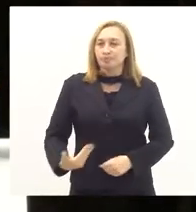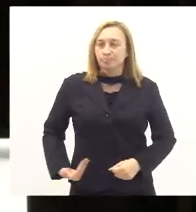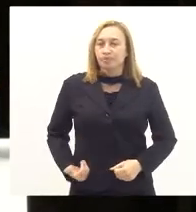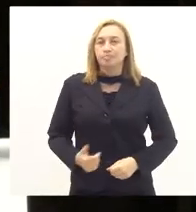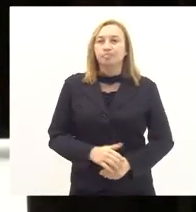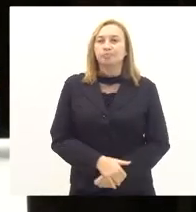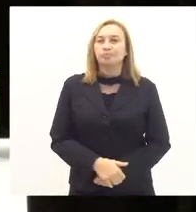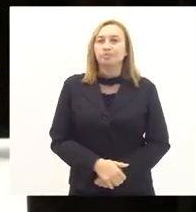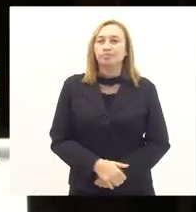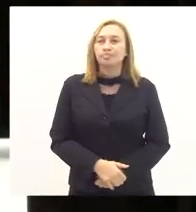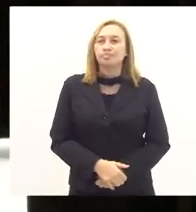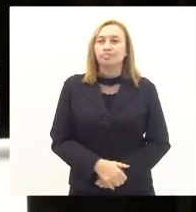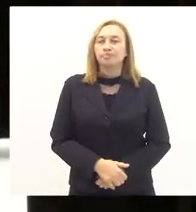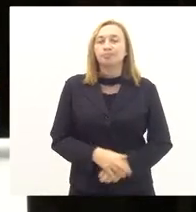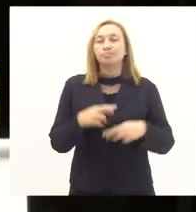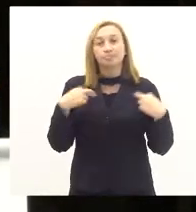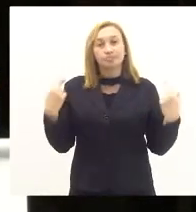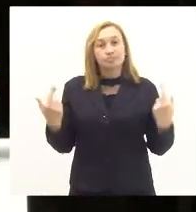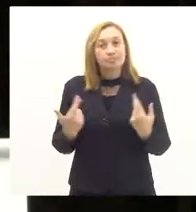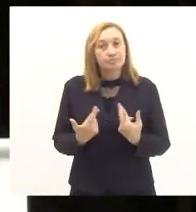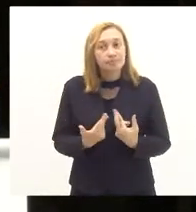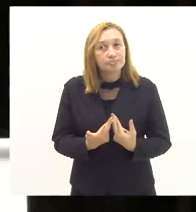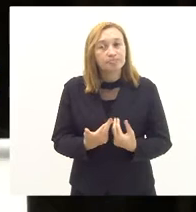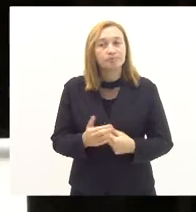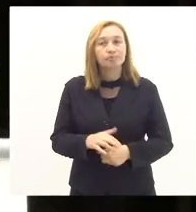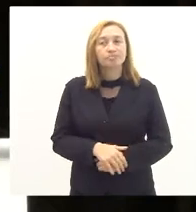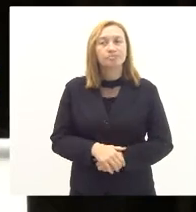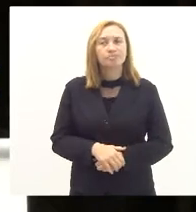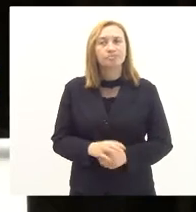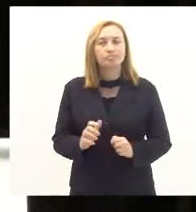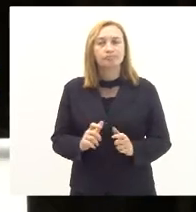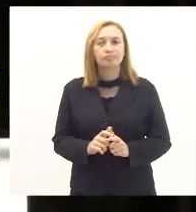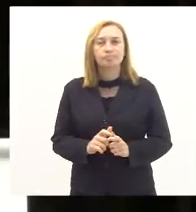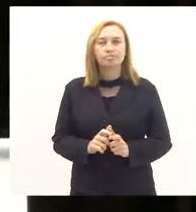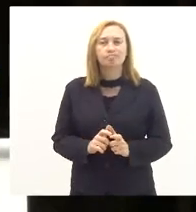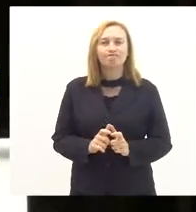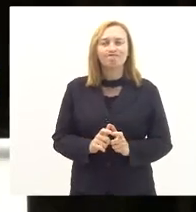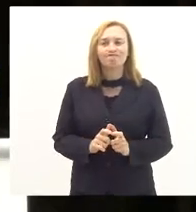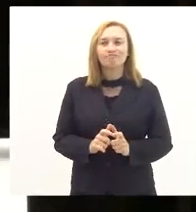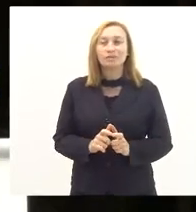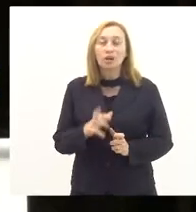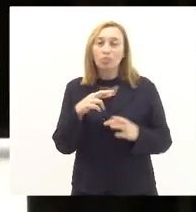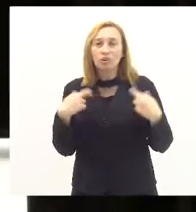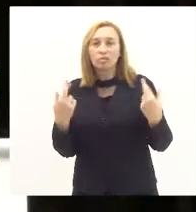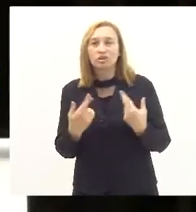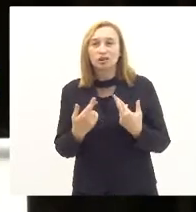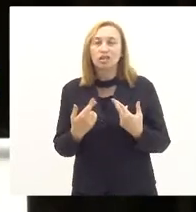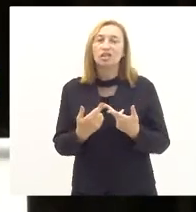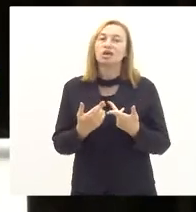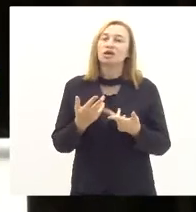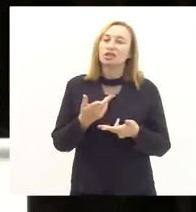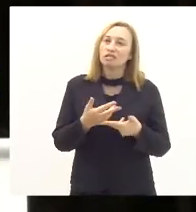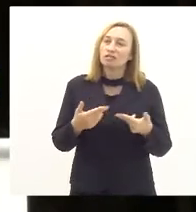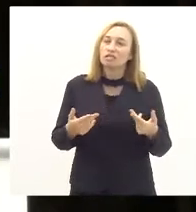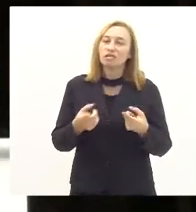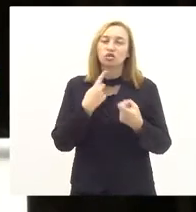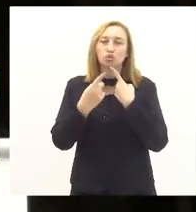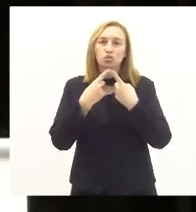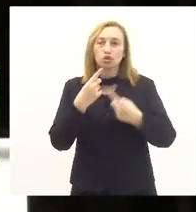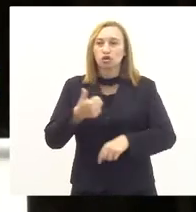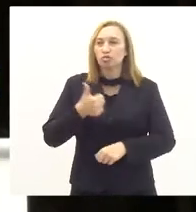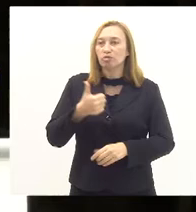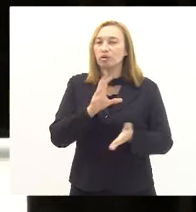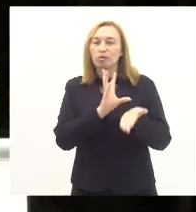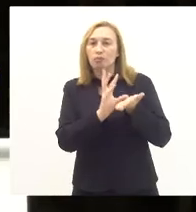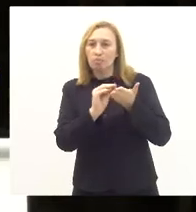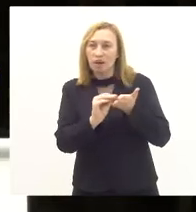está. Essa audiência é um grande combo, né? É uma audiência que vai discutir no primeiro momento as